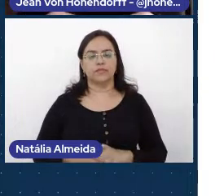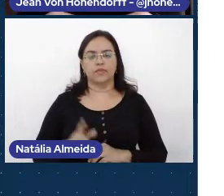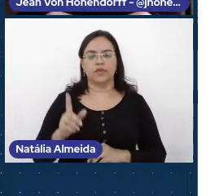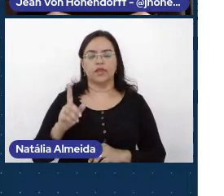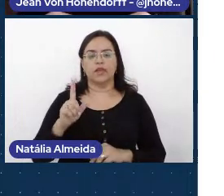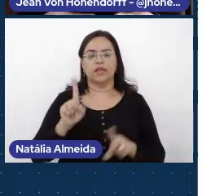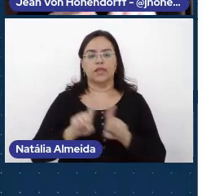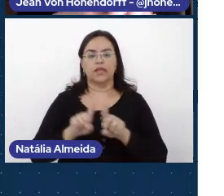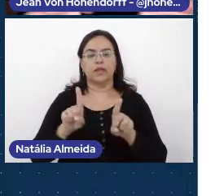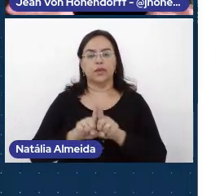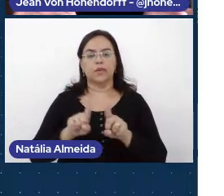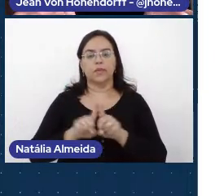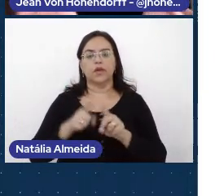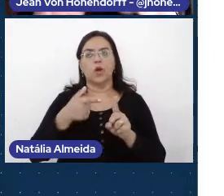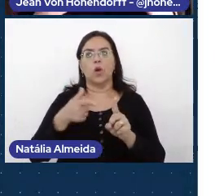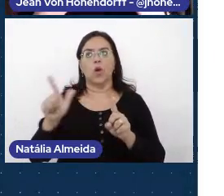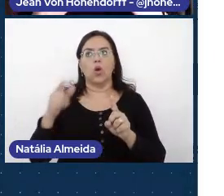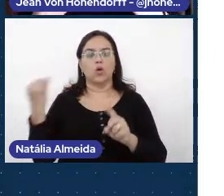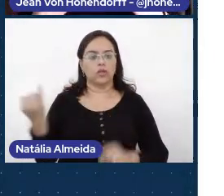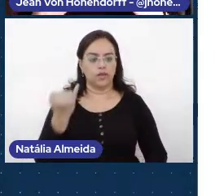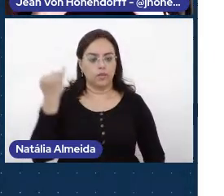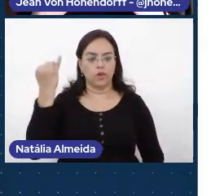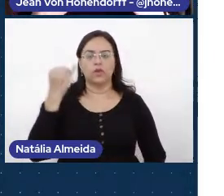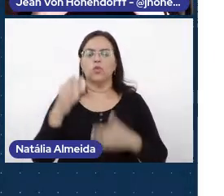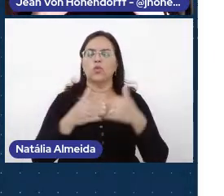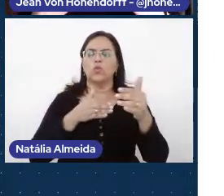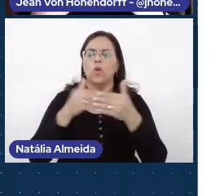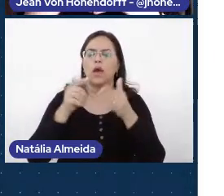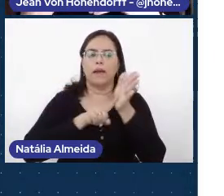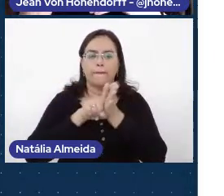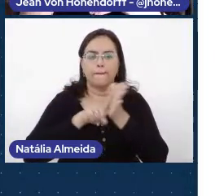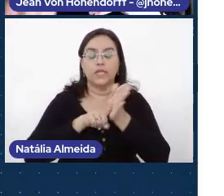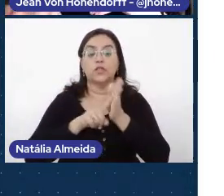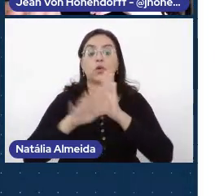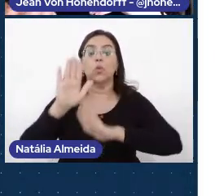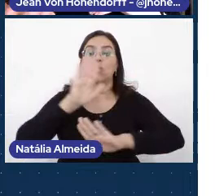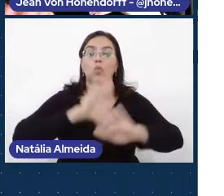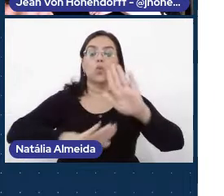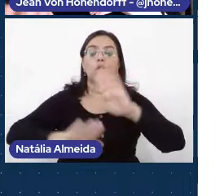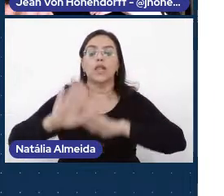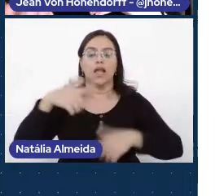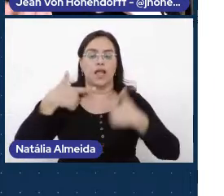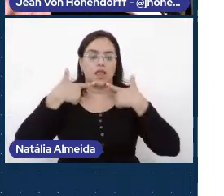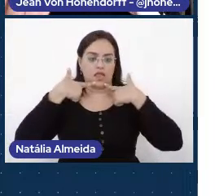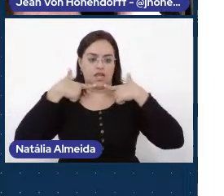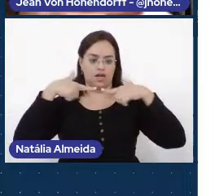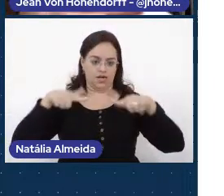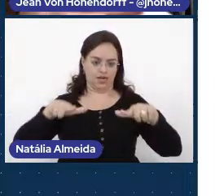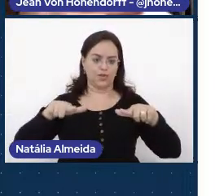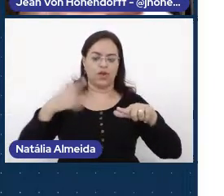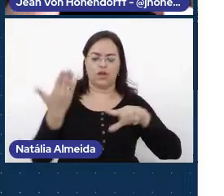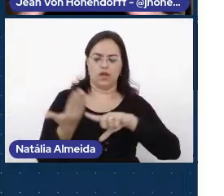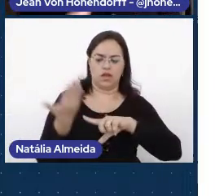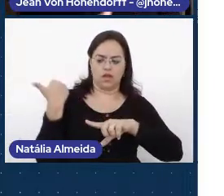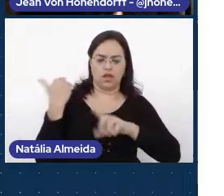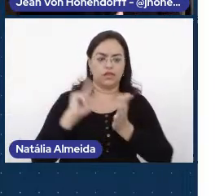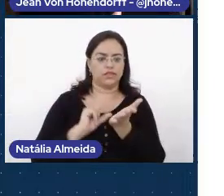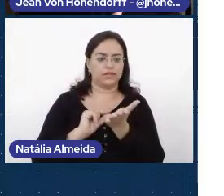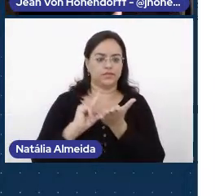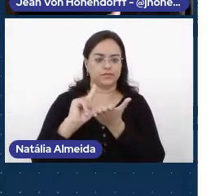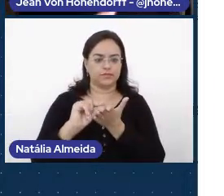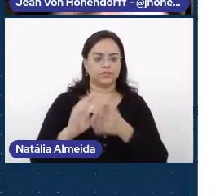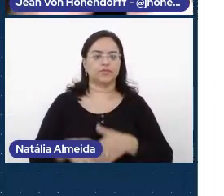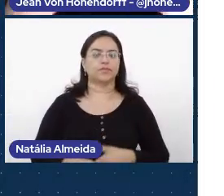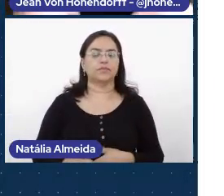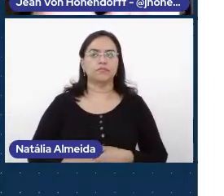outra coisa importante também, né? Em qualquer pesquisa, a gente tomar cuidado com a linguagem, né? Quando fizemos esse artigo, essas